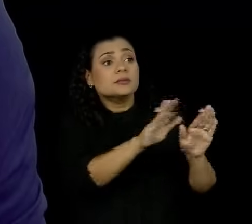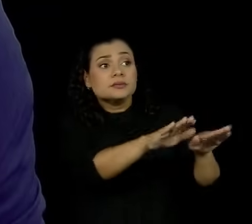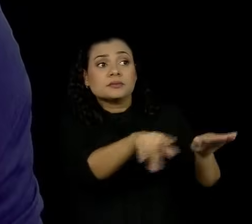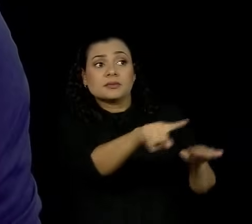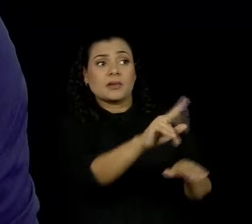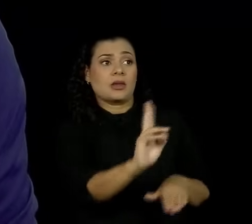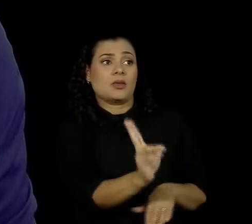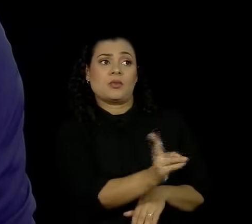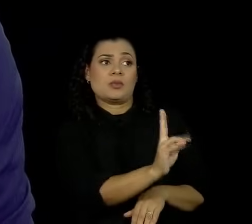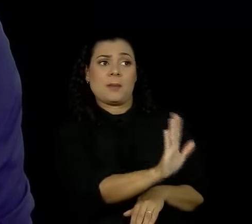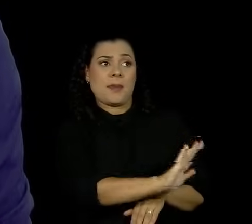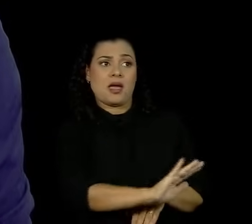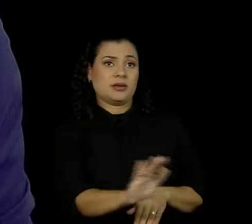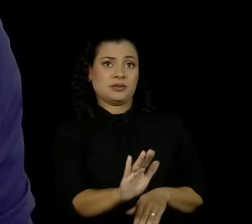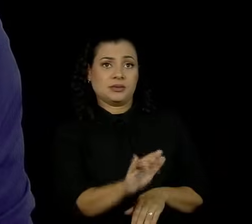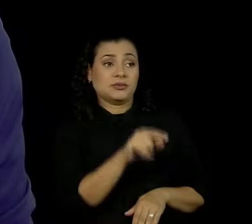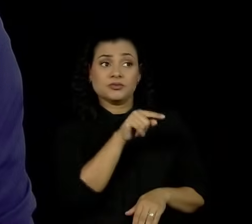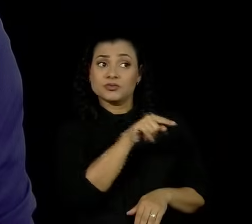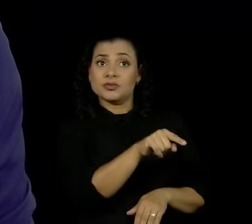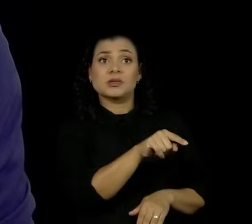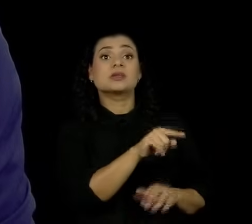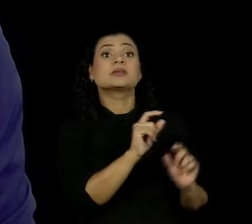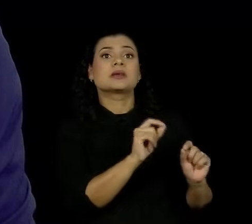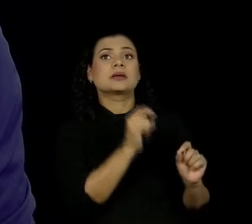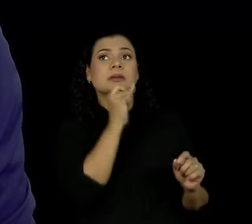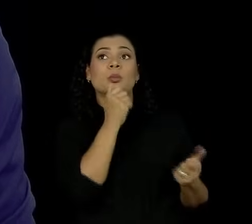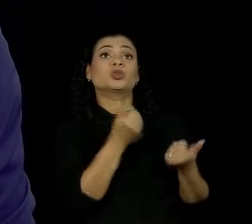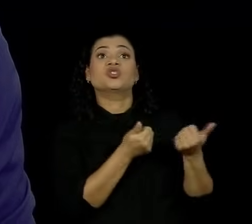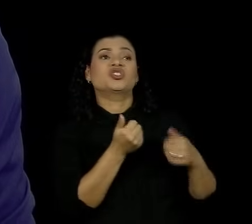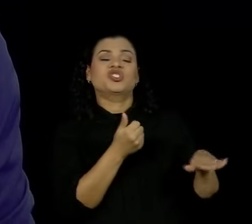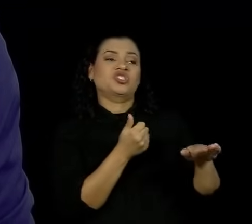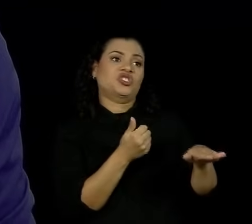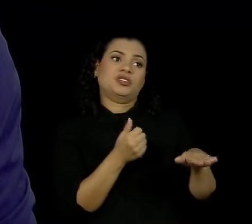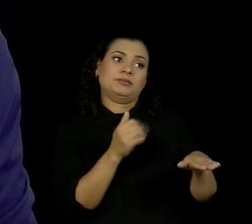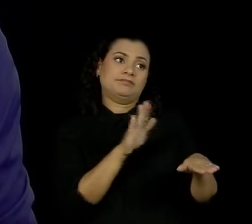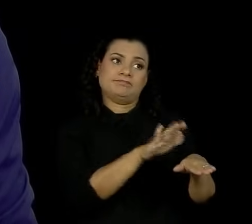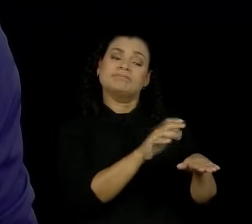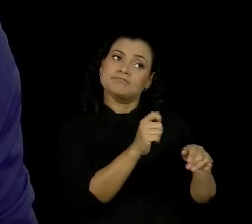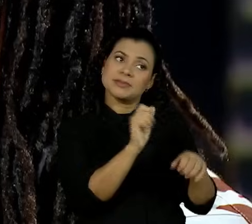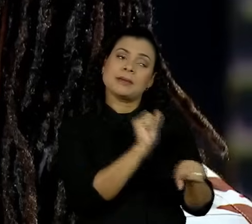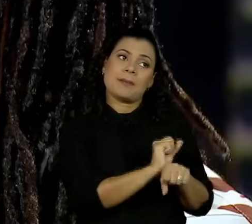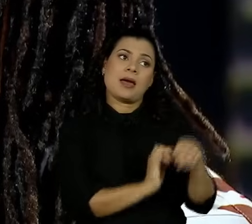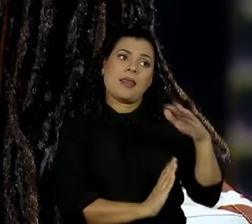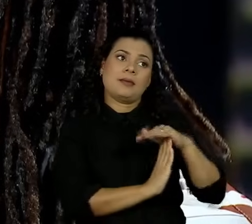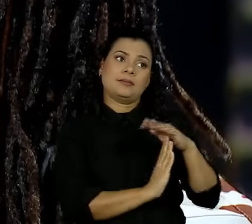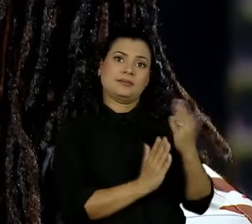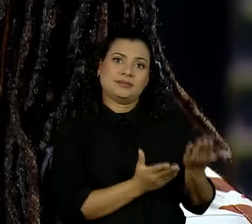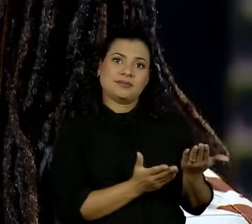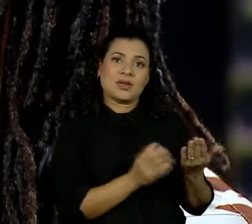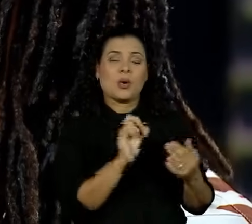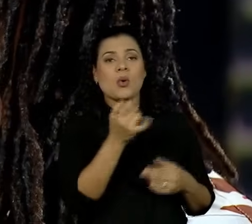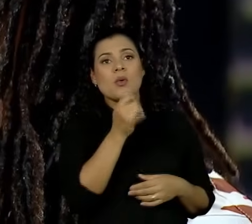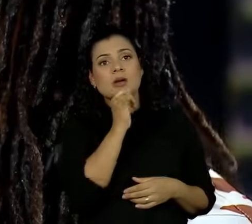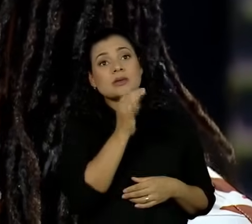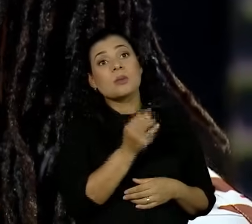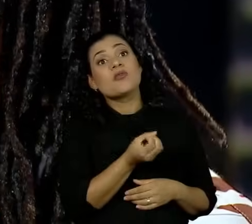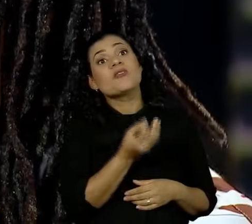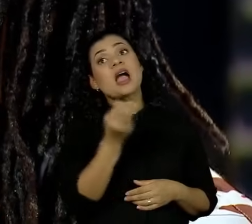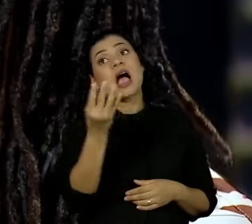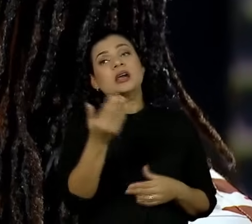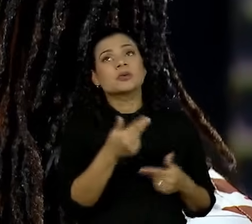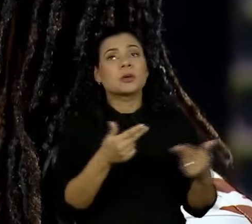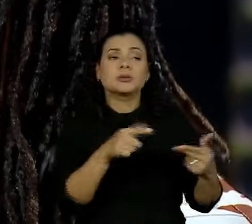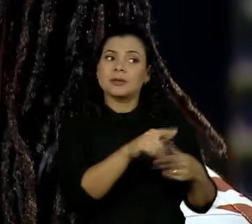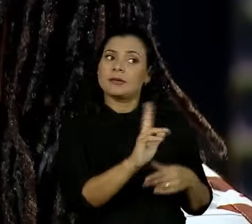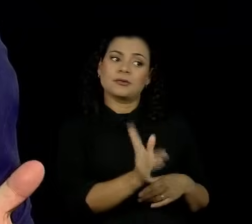dá mais para você dirigir o automóvel. Ah, Ou numa viagem longa, pelo menos.